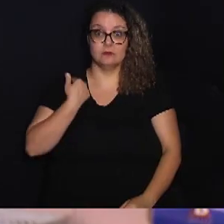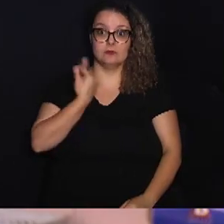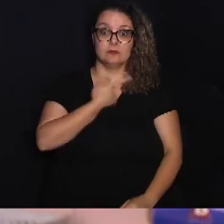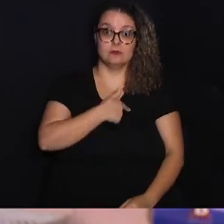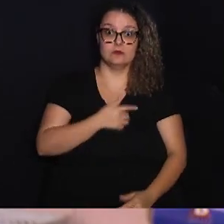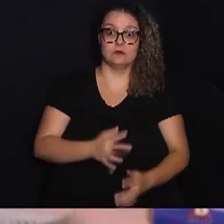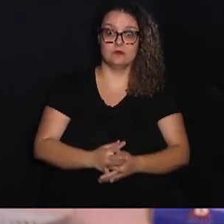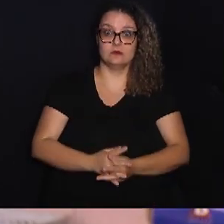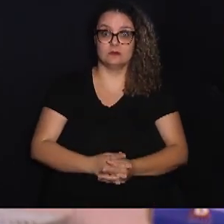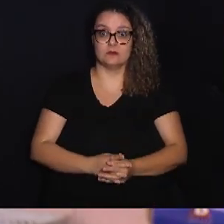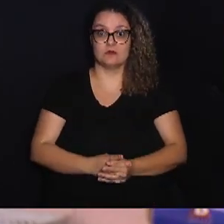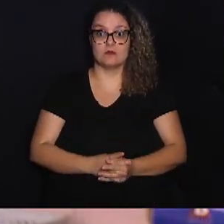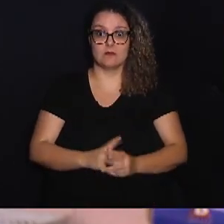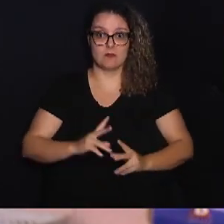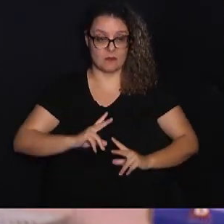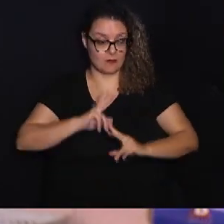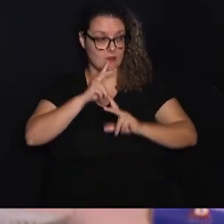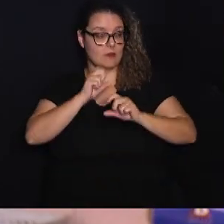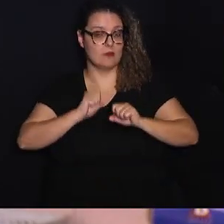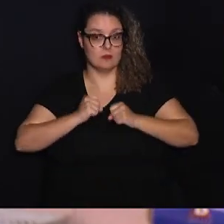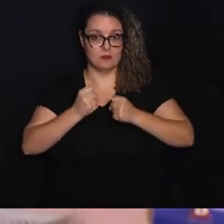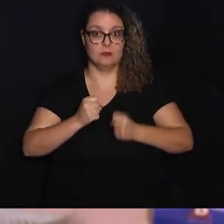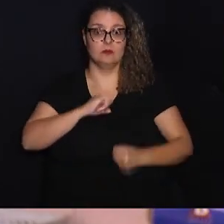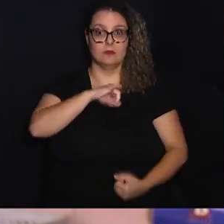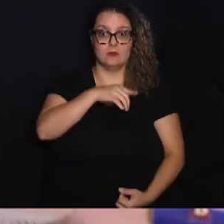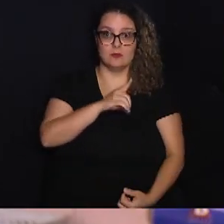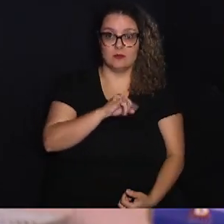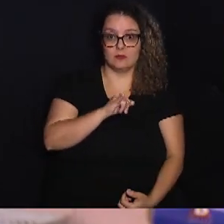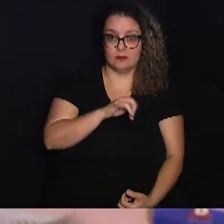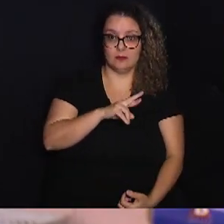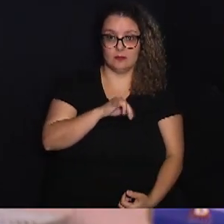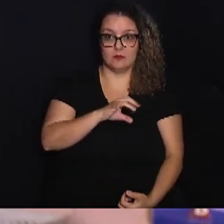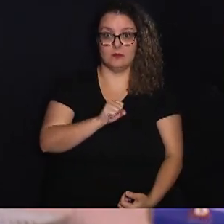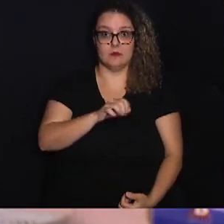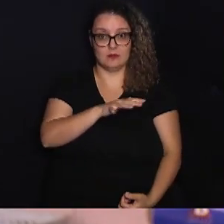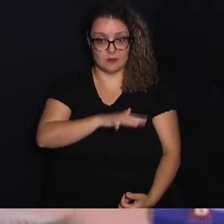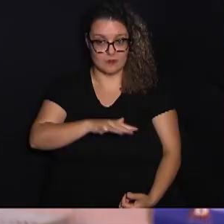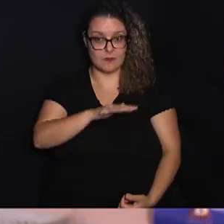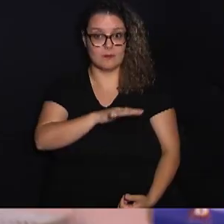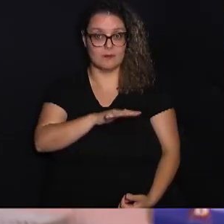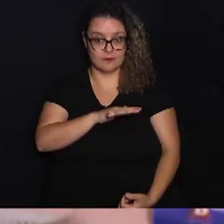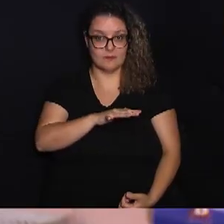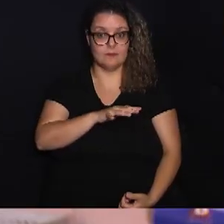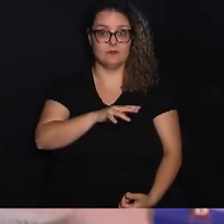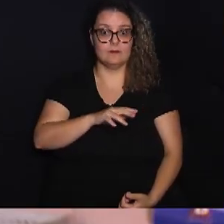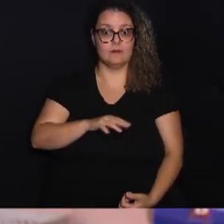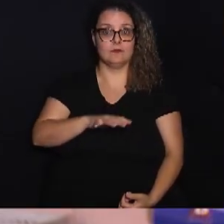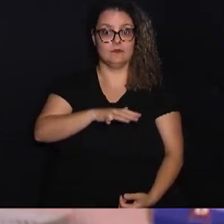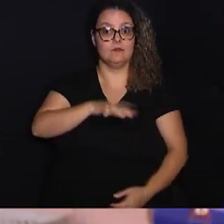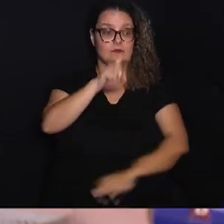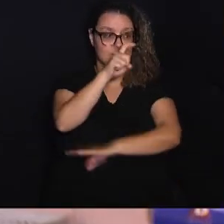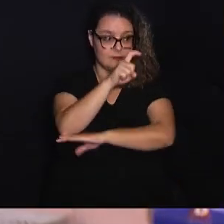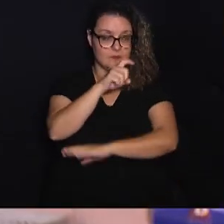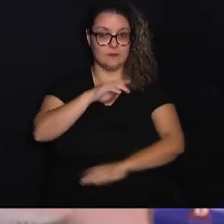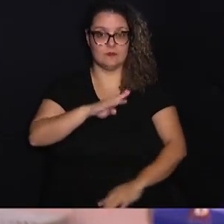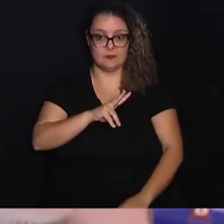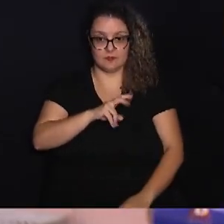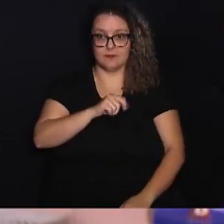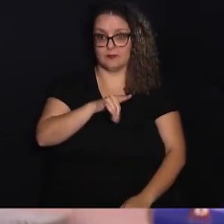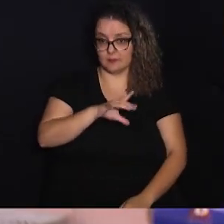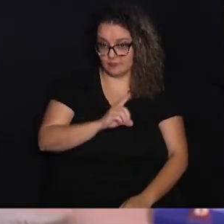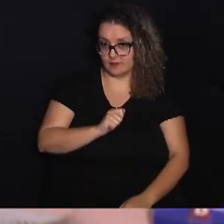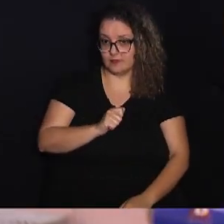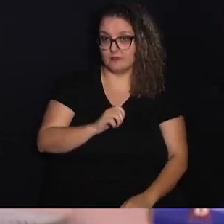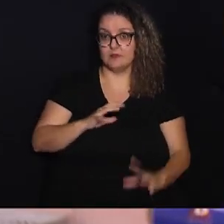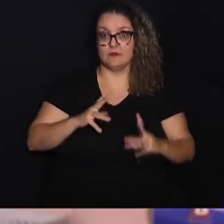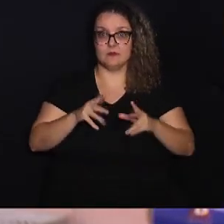gente ganhou força, né, no Jardim Íris, que é um jardim particular, Waldorf, aqui de Barão Geraldo. Então a gente foi, toda a